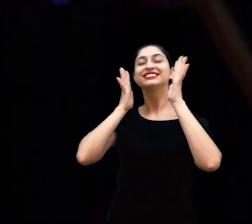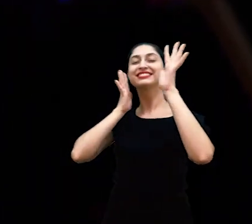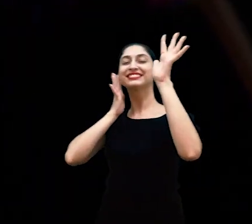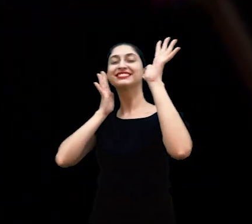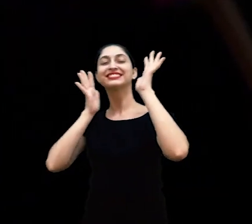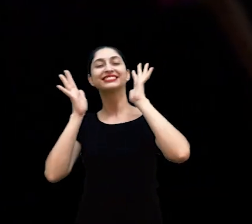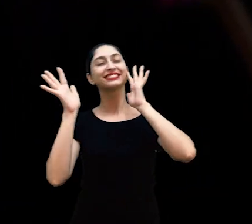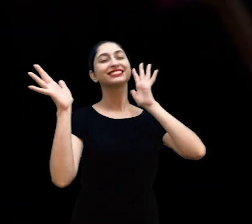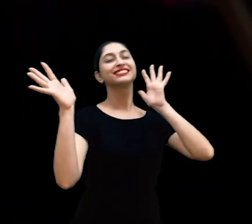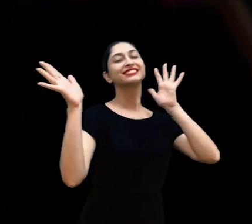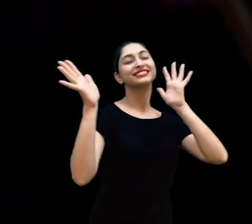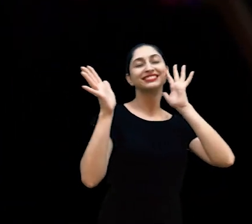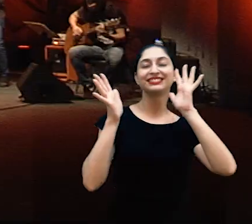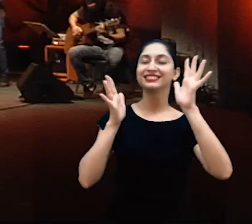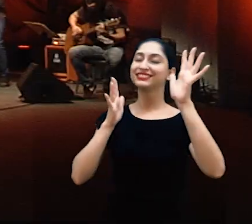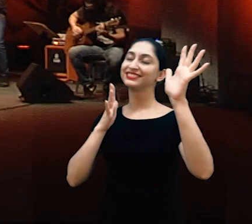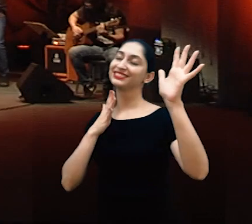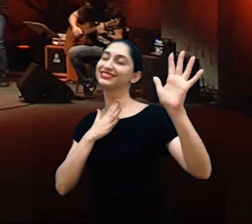para bailar,